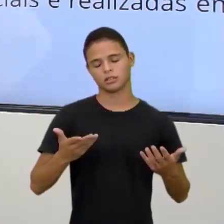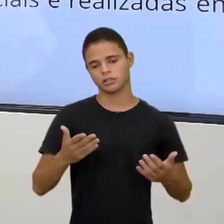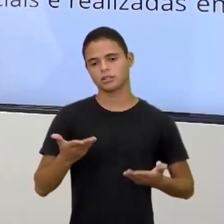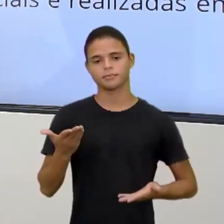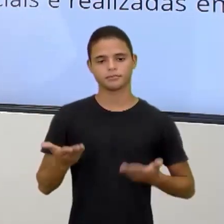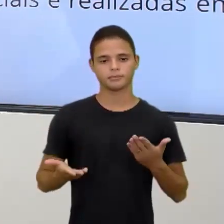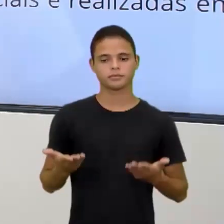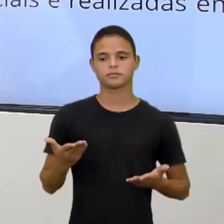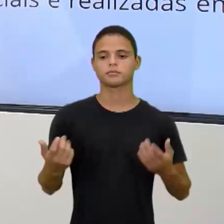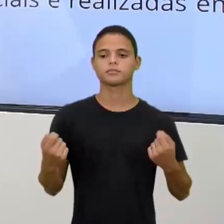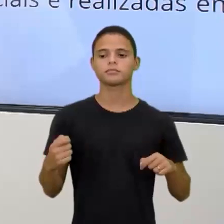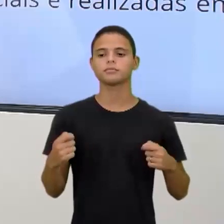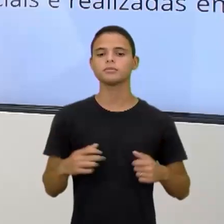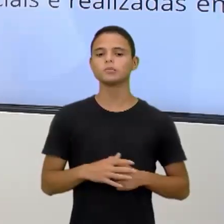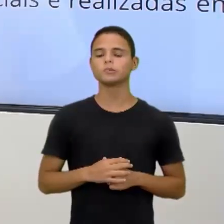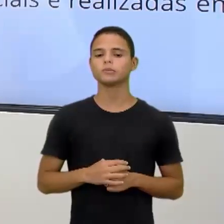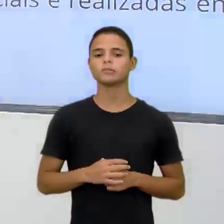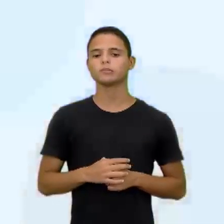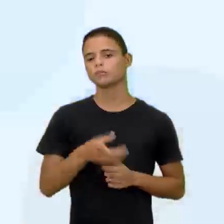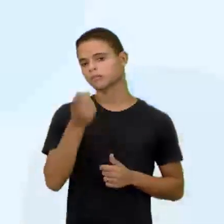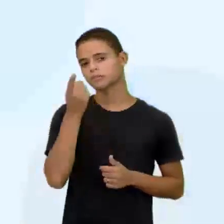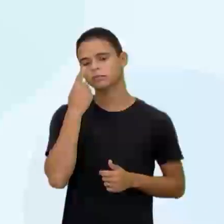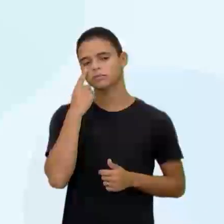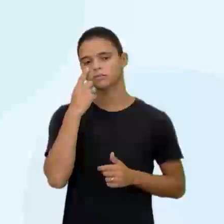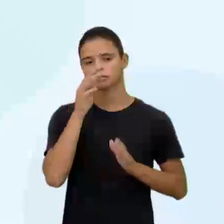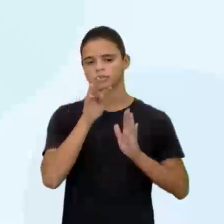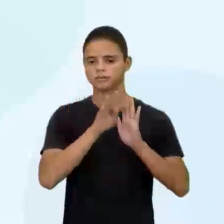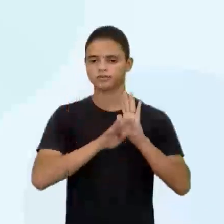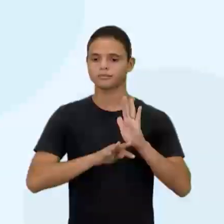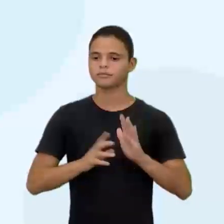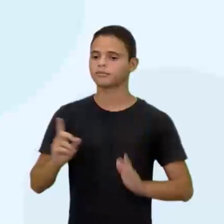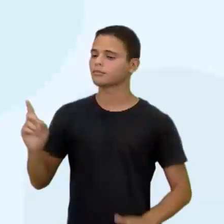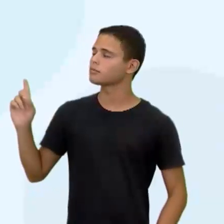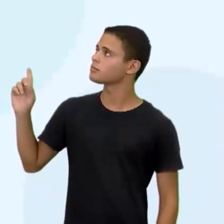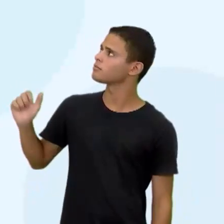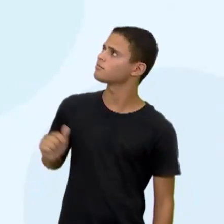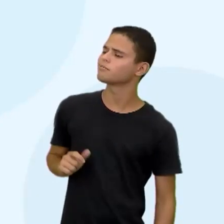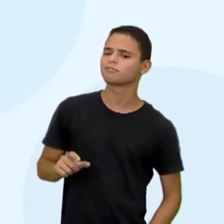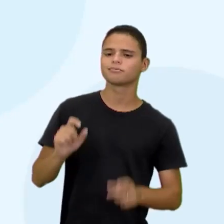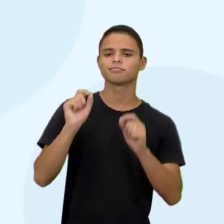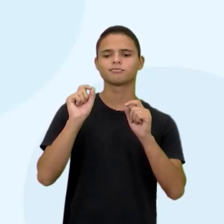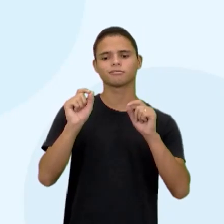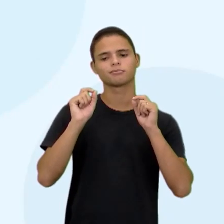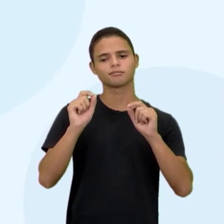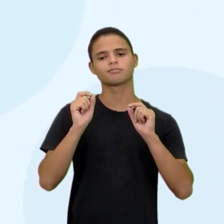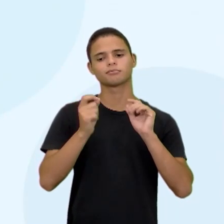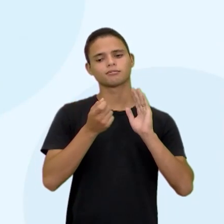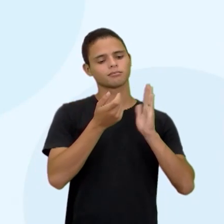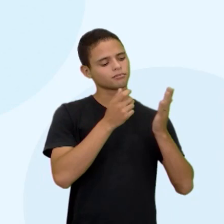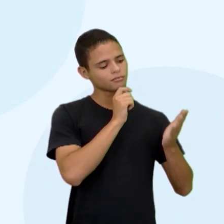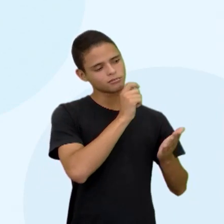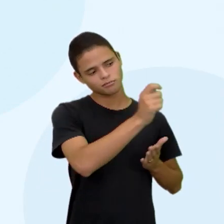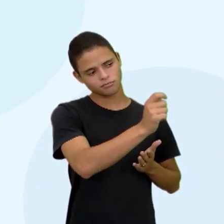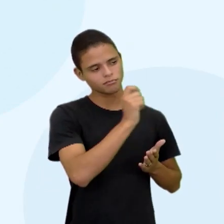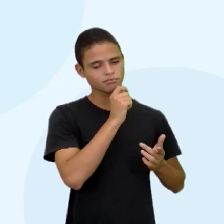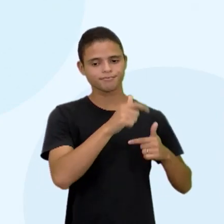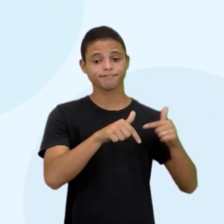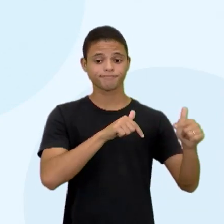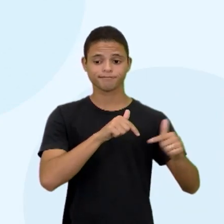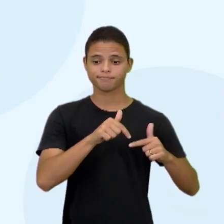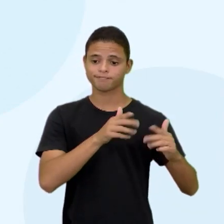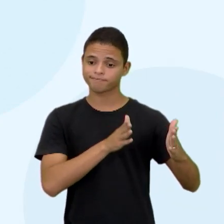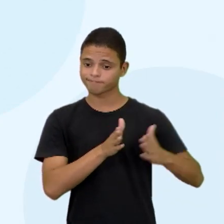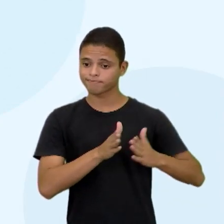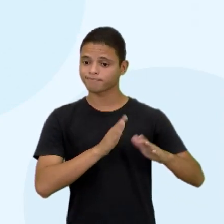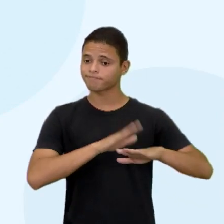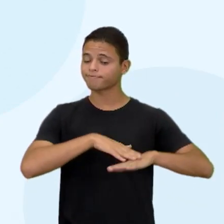sobre isso, que acho que tem dicas aqui. Vamos ao texto? Tem um texto aí pra gente fazer a leitura. O que é uma entrevista de emprego? É a fase mais importante do